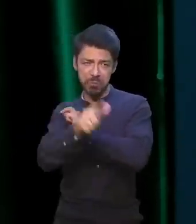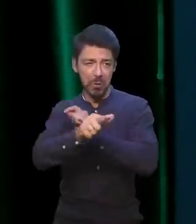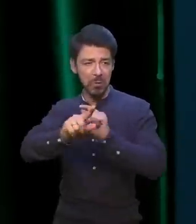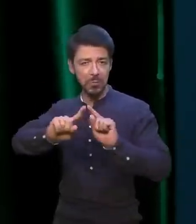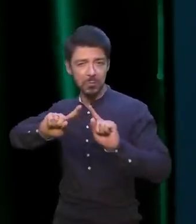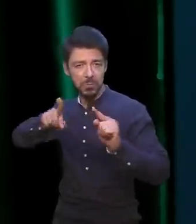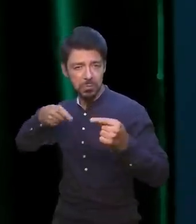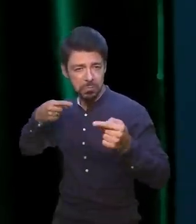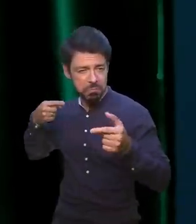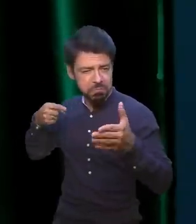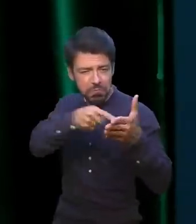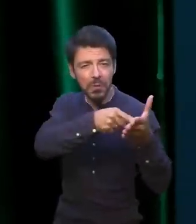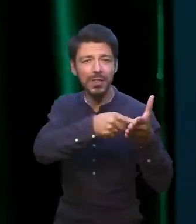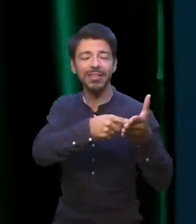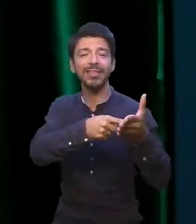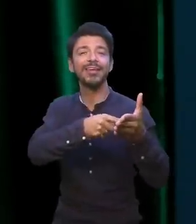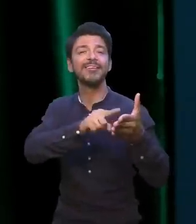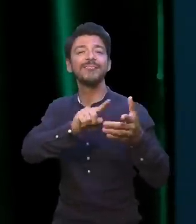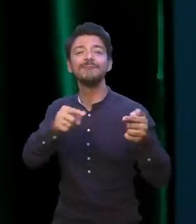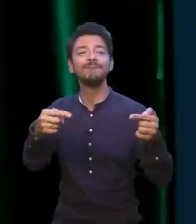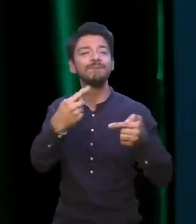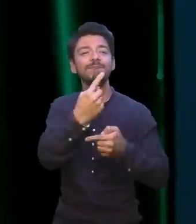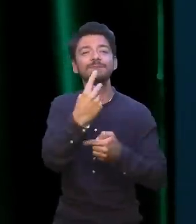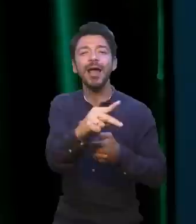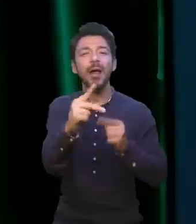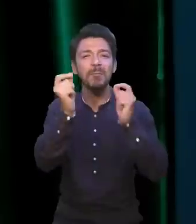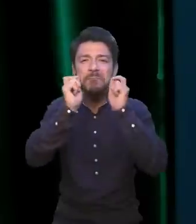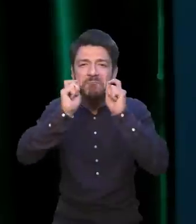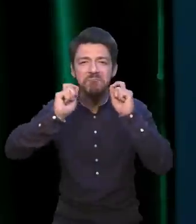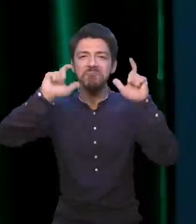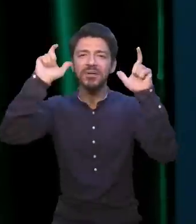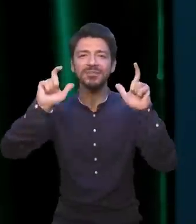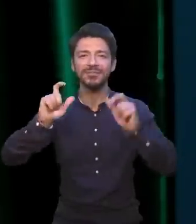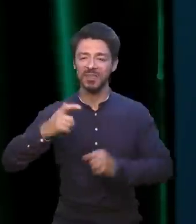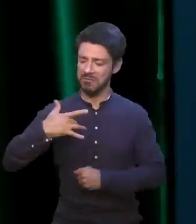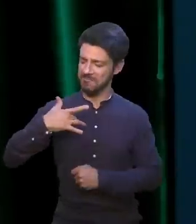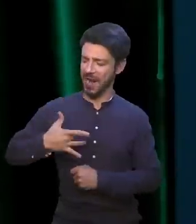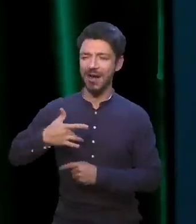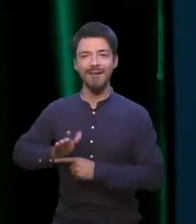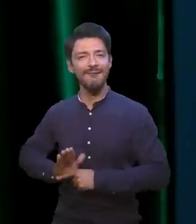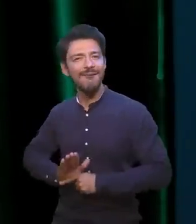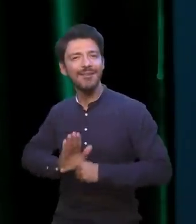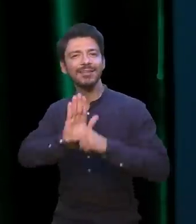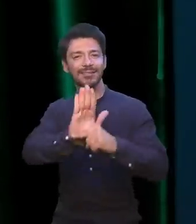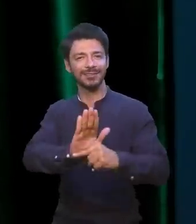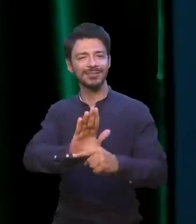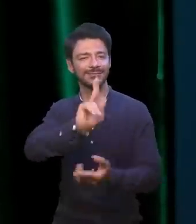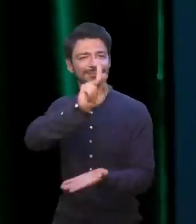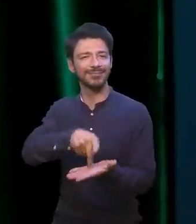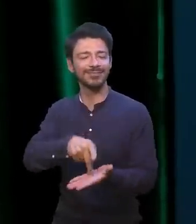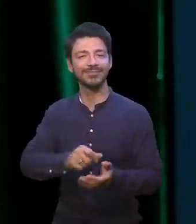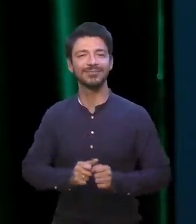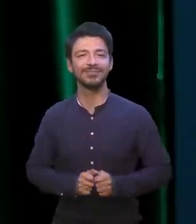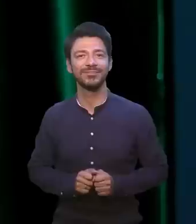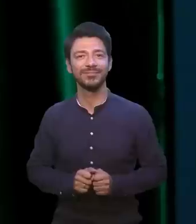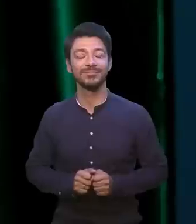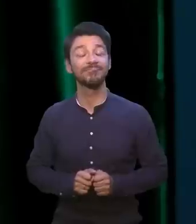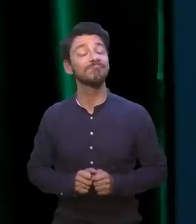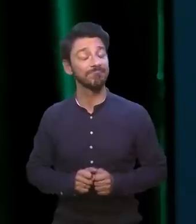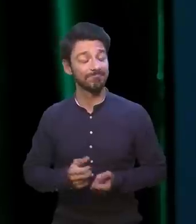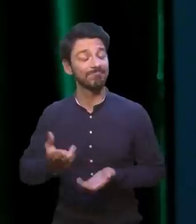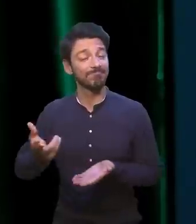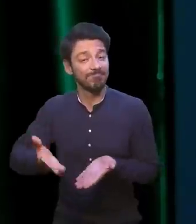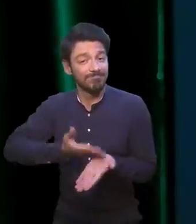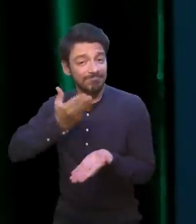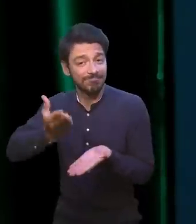sensibilizar, gerar despertamento, a caridade. E aí, não existe conceito melhor do que o Livro dos